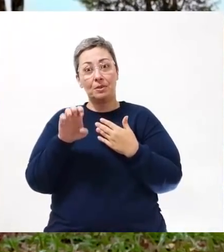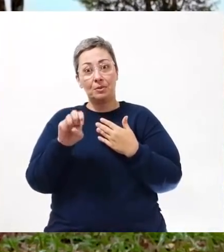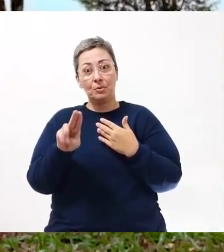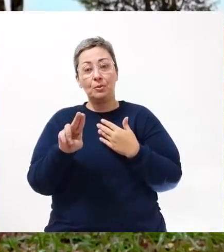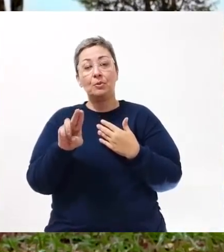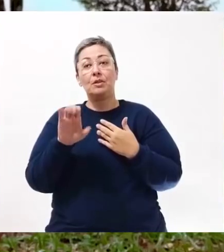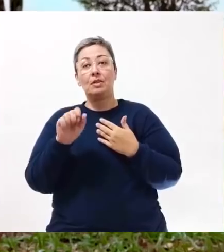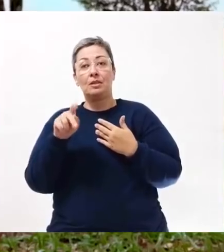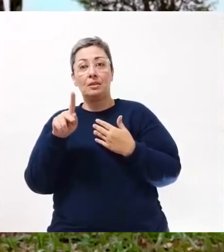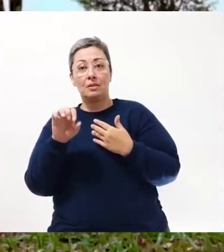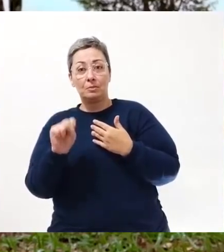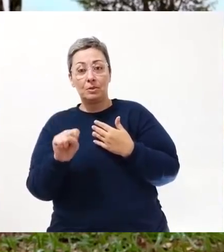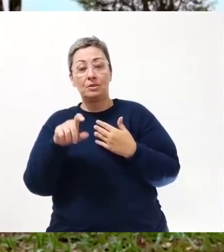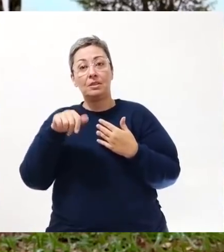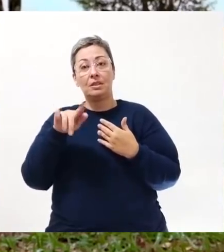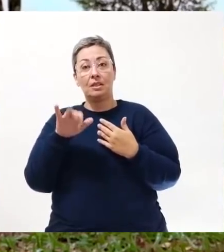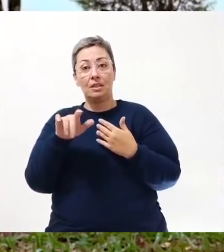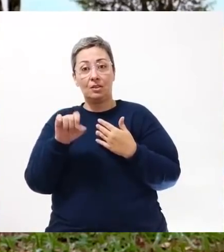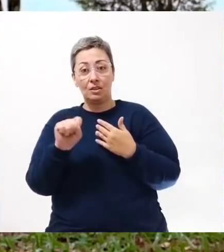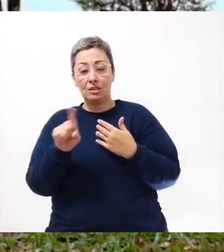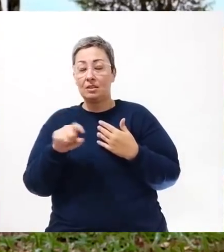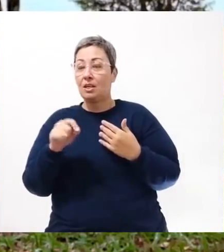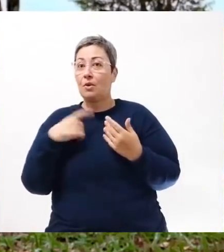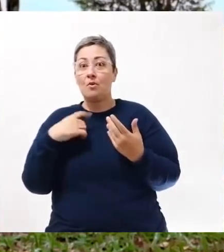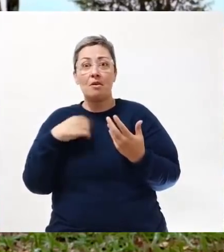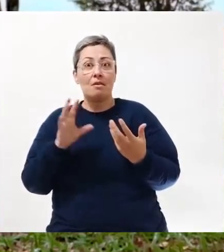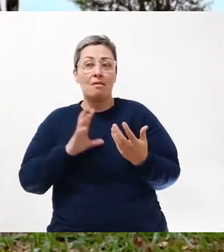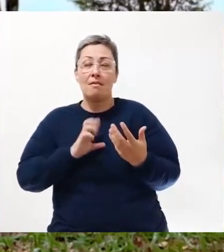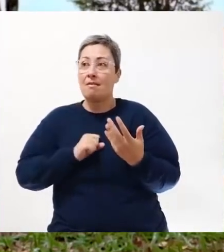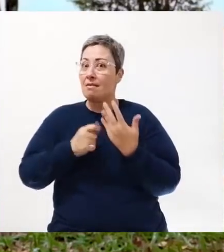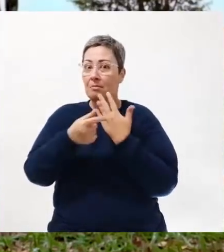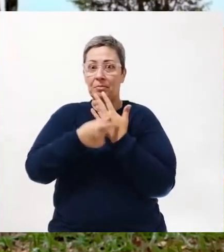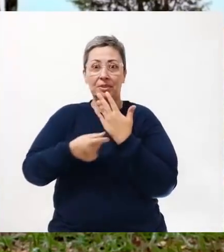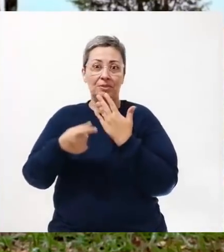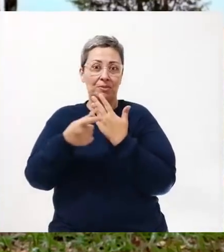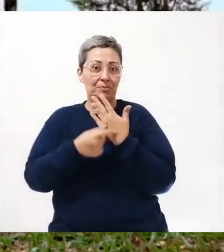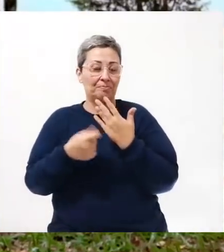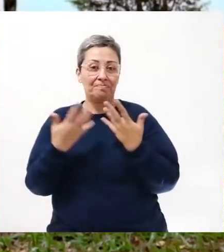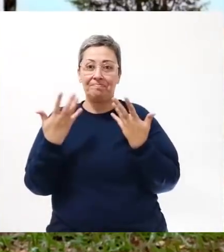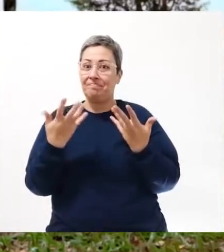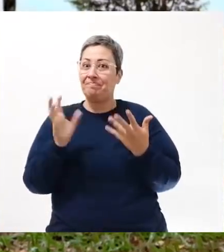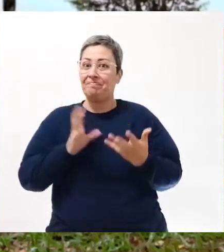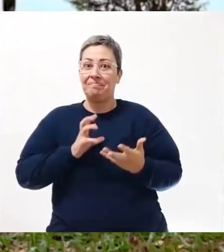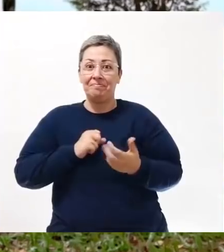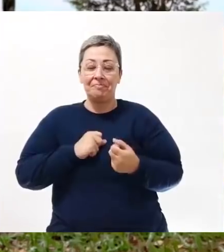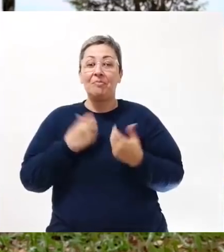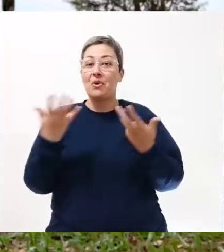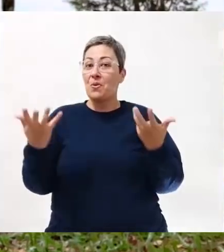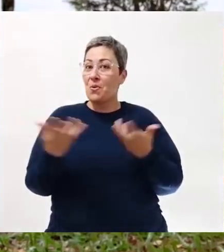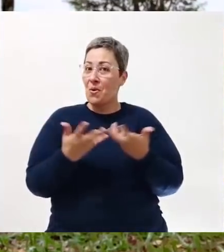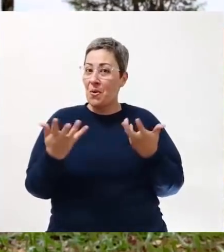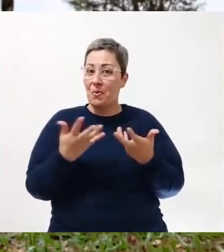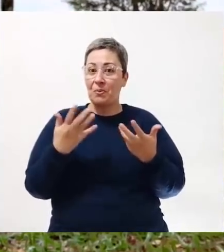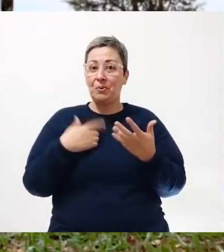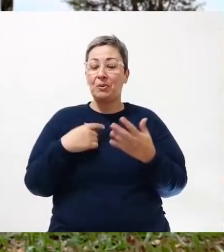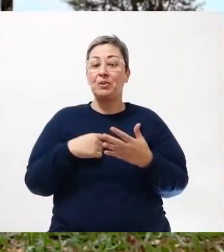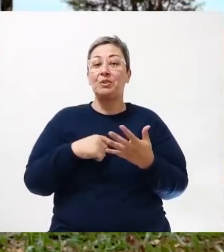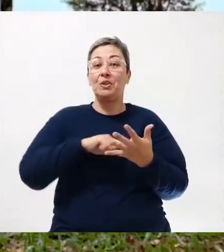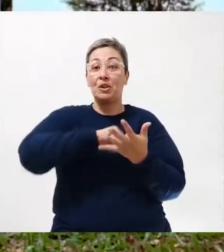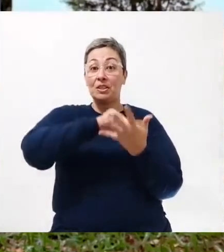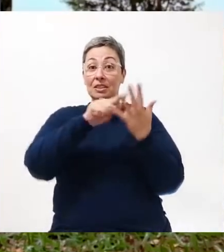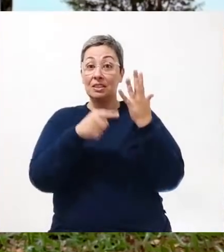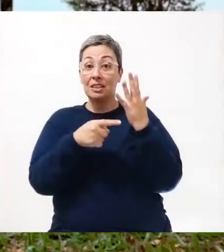Bartolomeu Campos de Queiroz. É um escritor que eu tenho paixão por ele. E hoje,